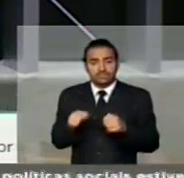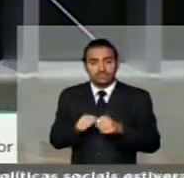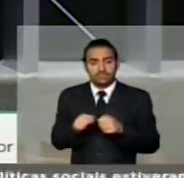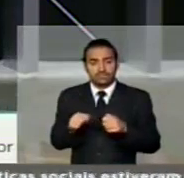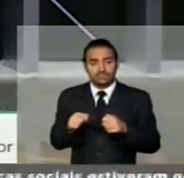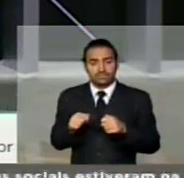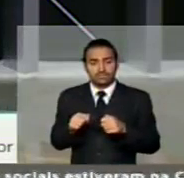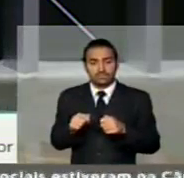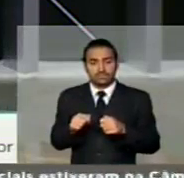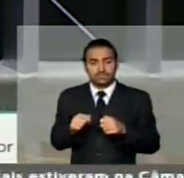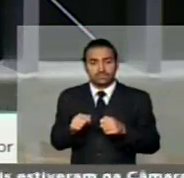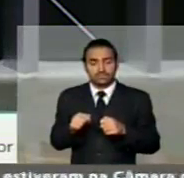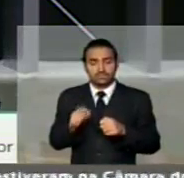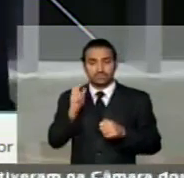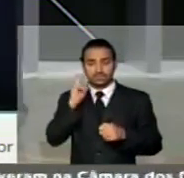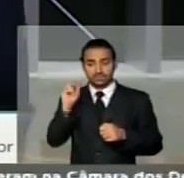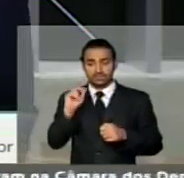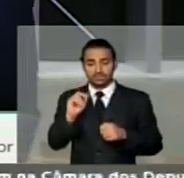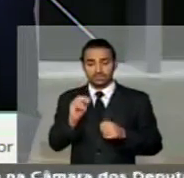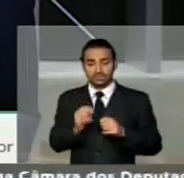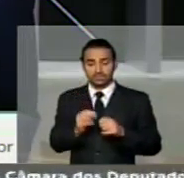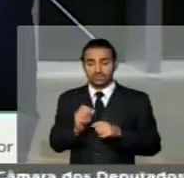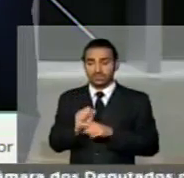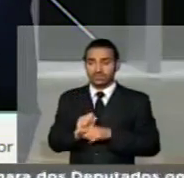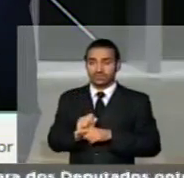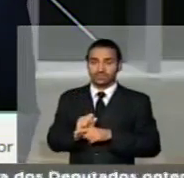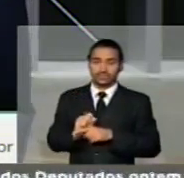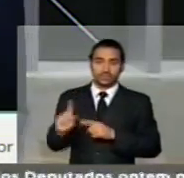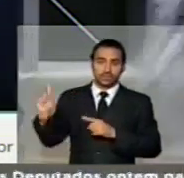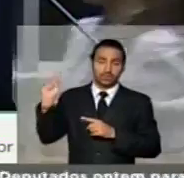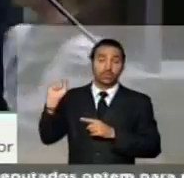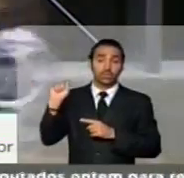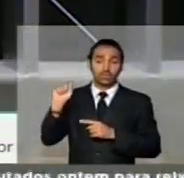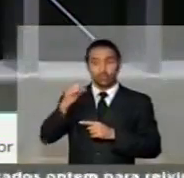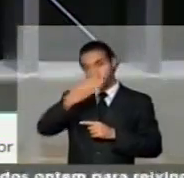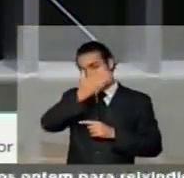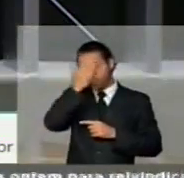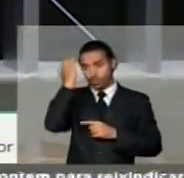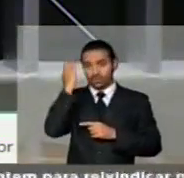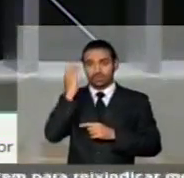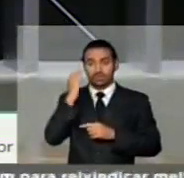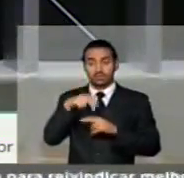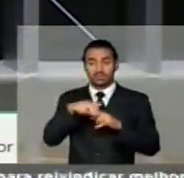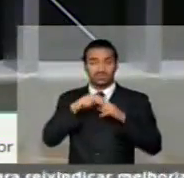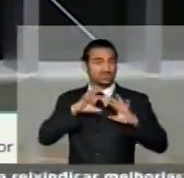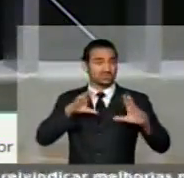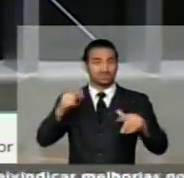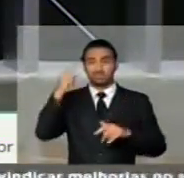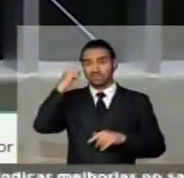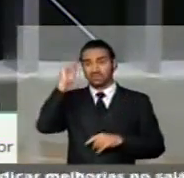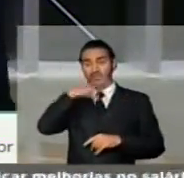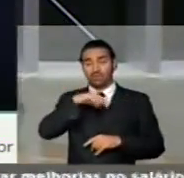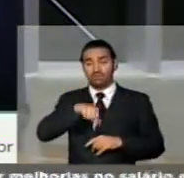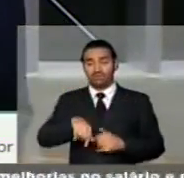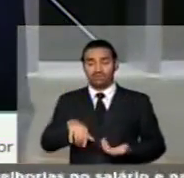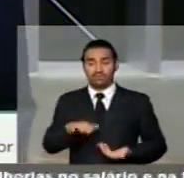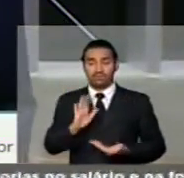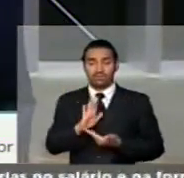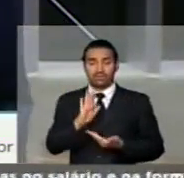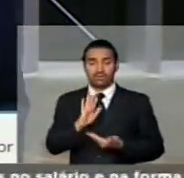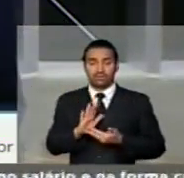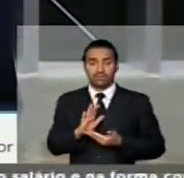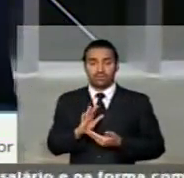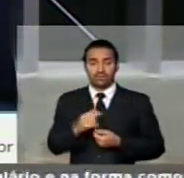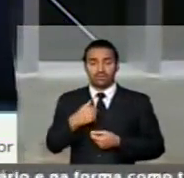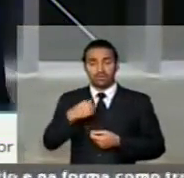da presidência da Câmara aquele que tem feito com que essa Câmara seja rebaixada do ponto de vista político, seja rebaixada do ponto